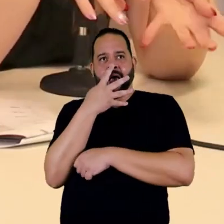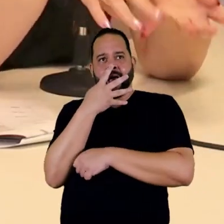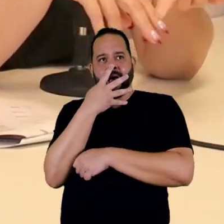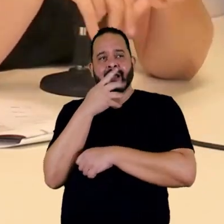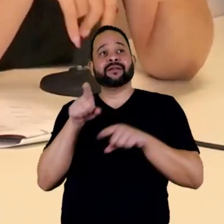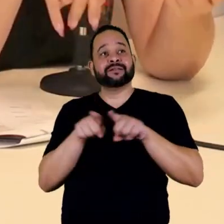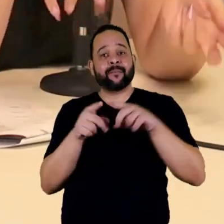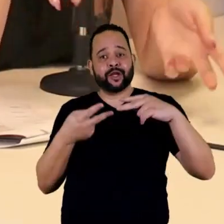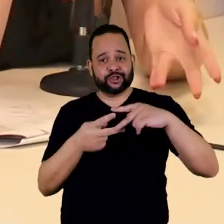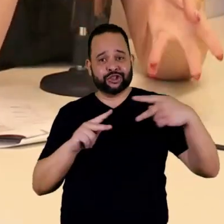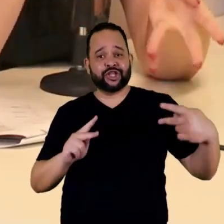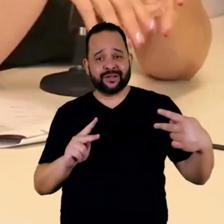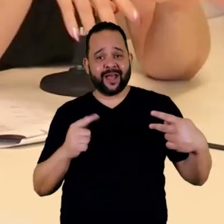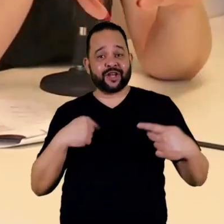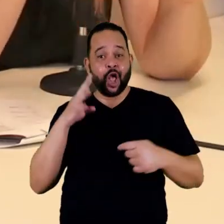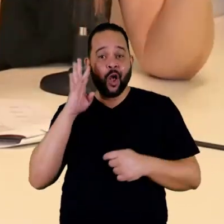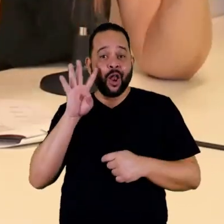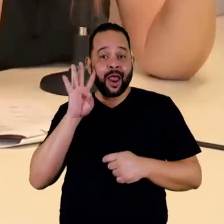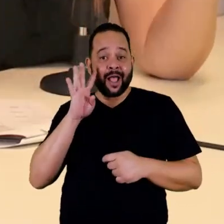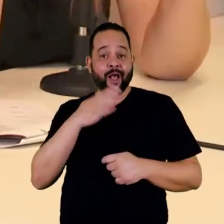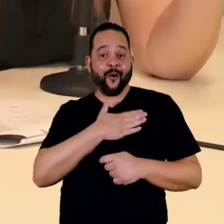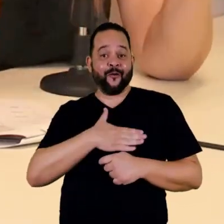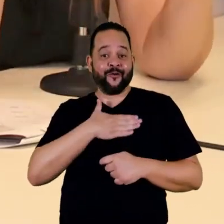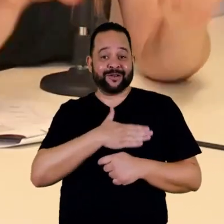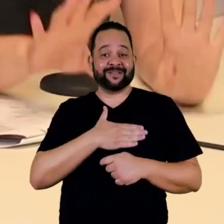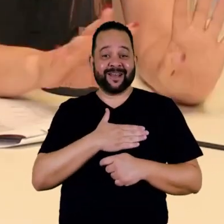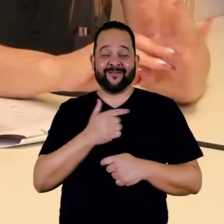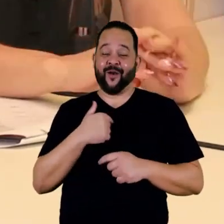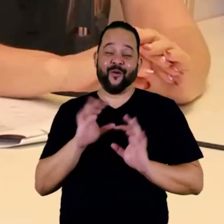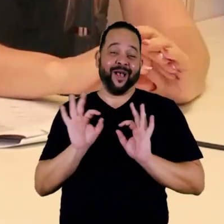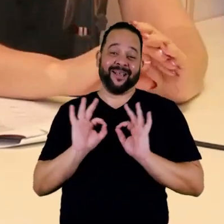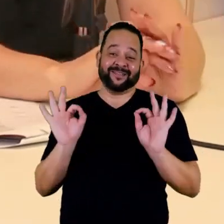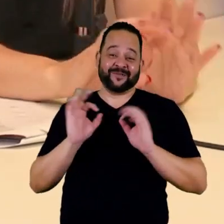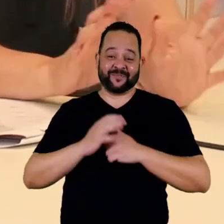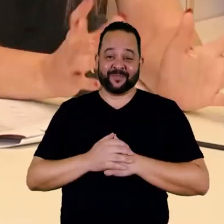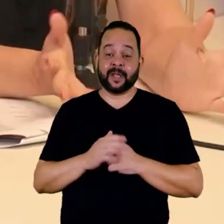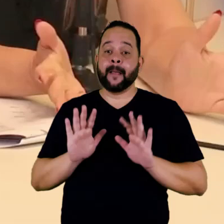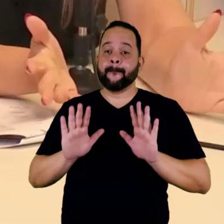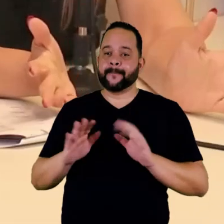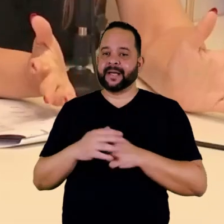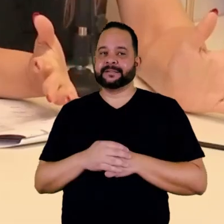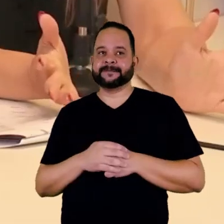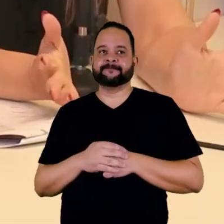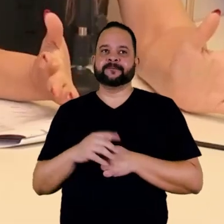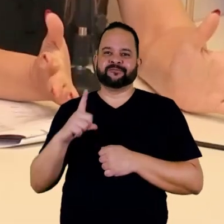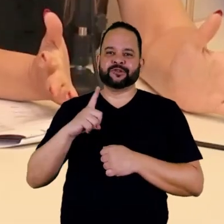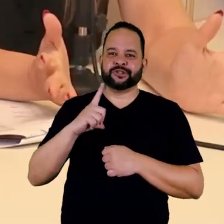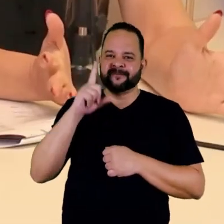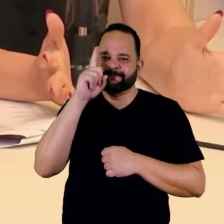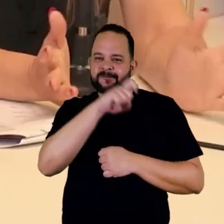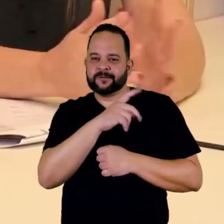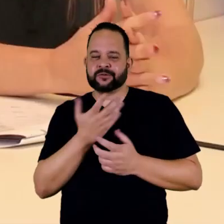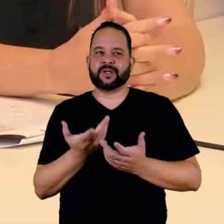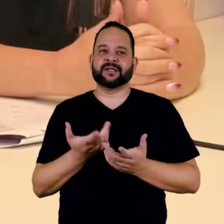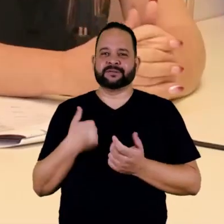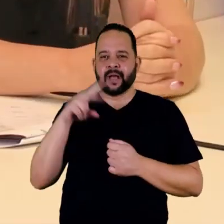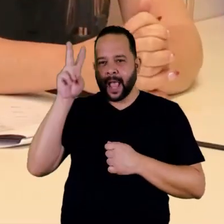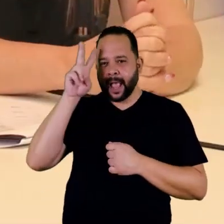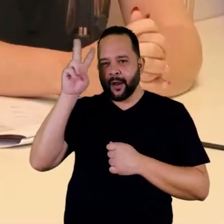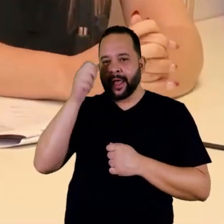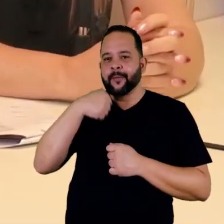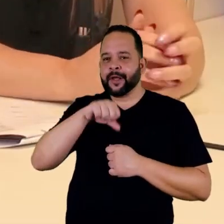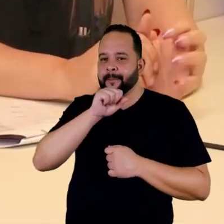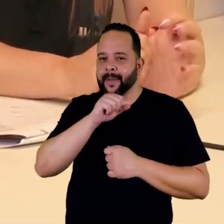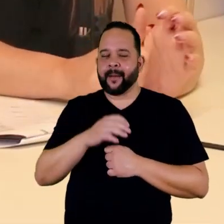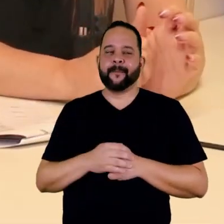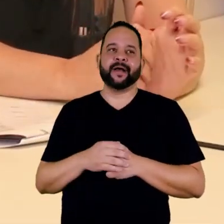então eu achava genética legal eu eu achava essa coisa de biologia é o máximo mas realmente eu tinha um pouco mais de dificuldade tanto que eu lembro que